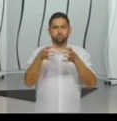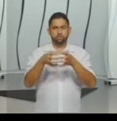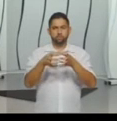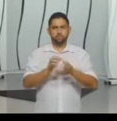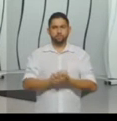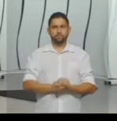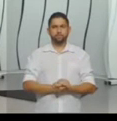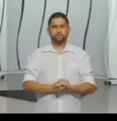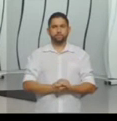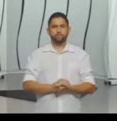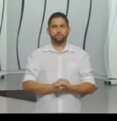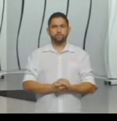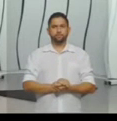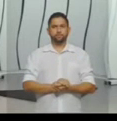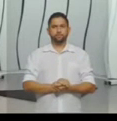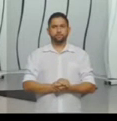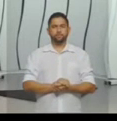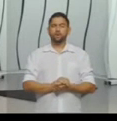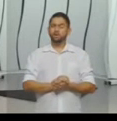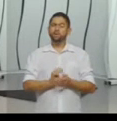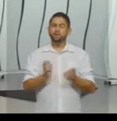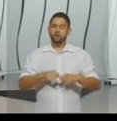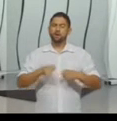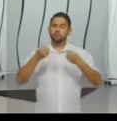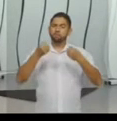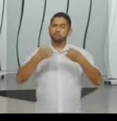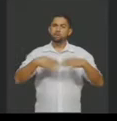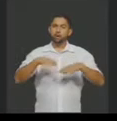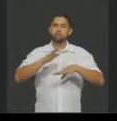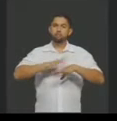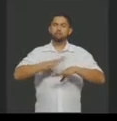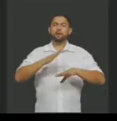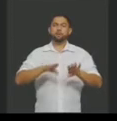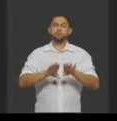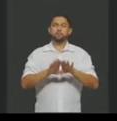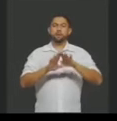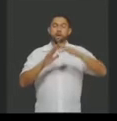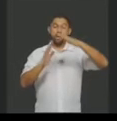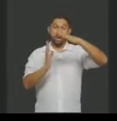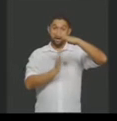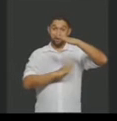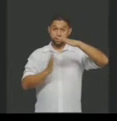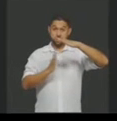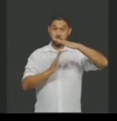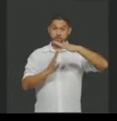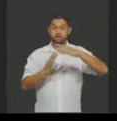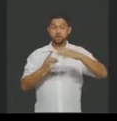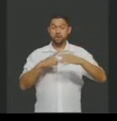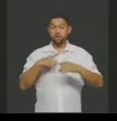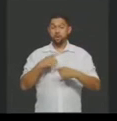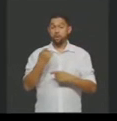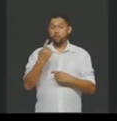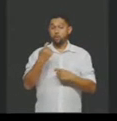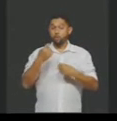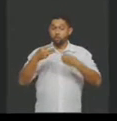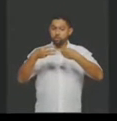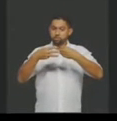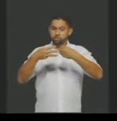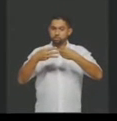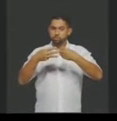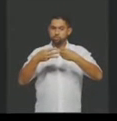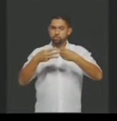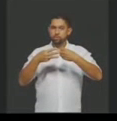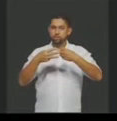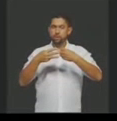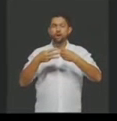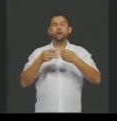O que mais nós podemos falar das algas? Bom, as algas unicelulares, elas tendem a viver flutuando